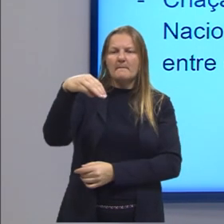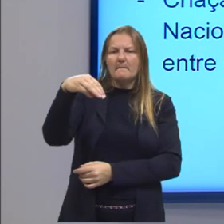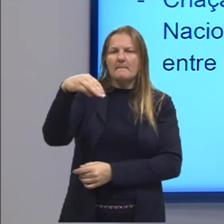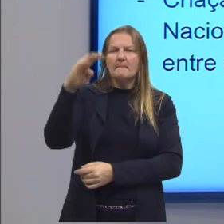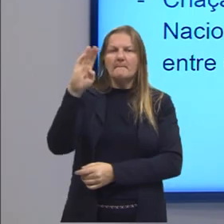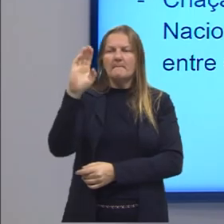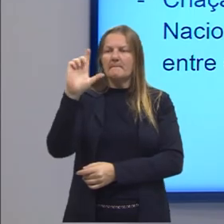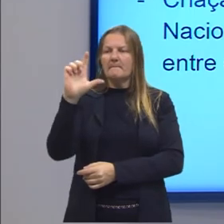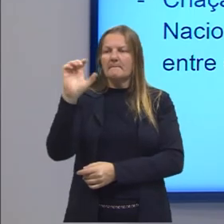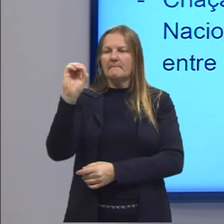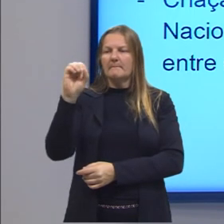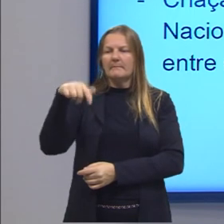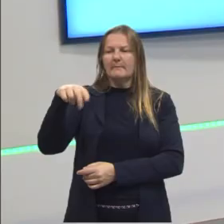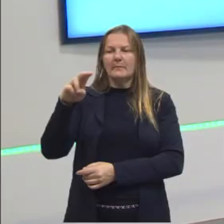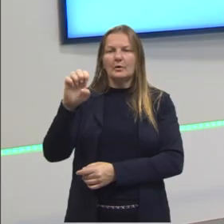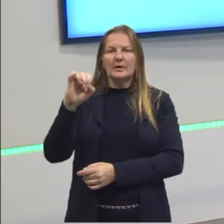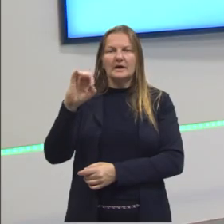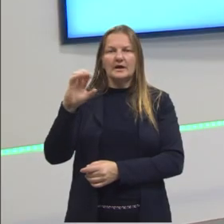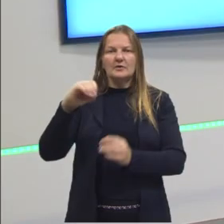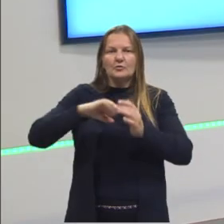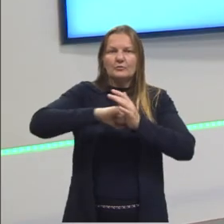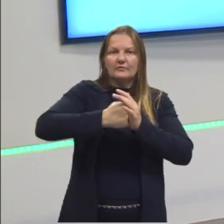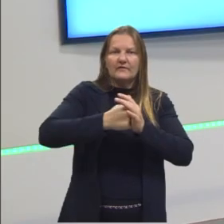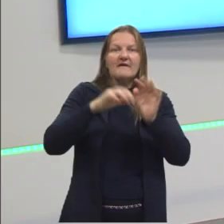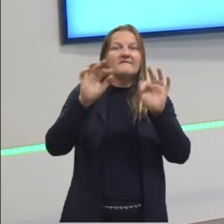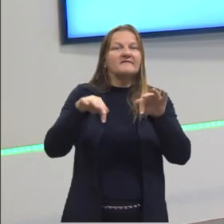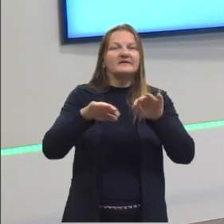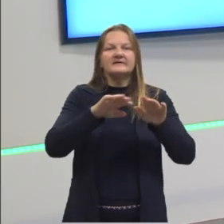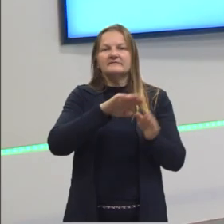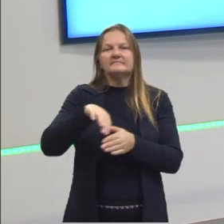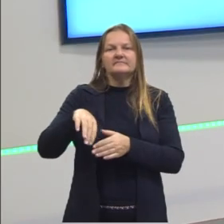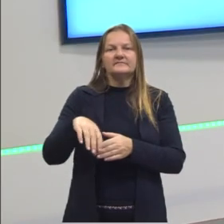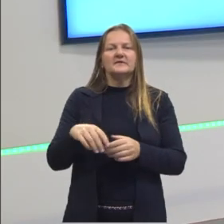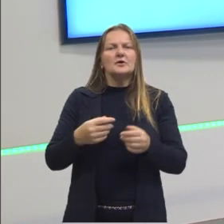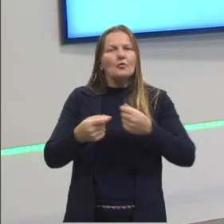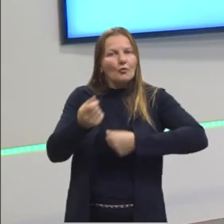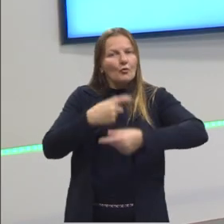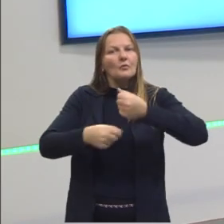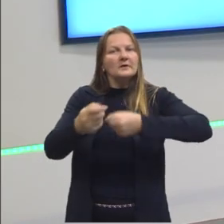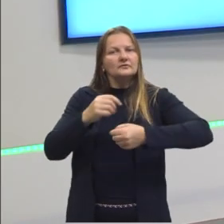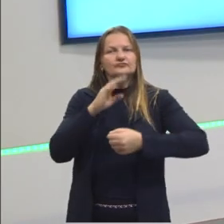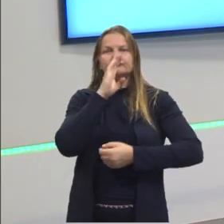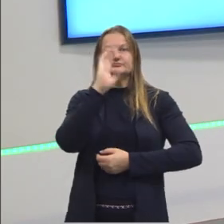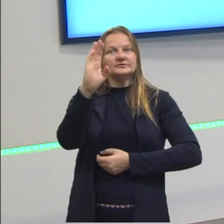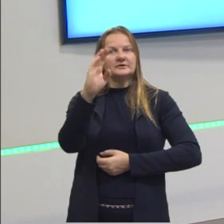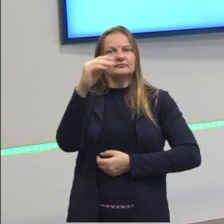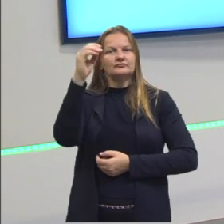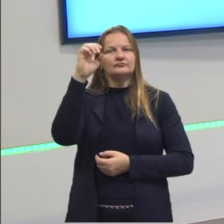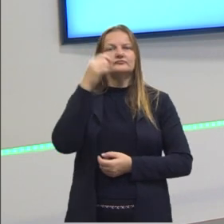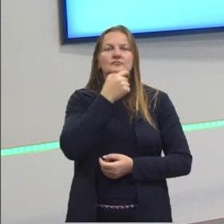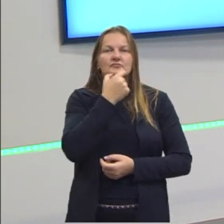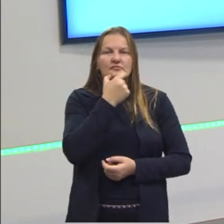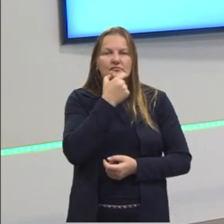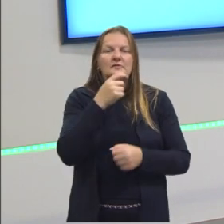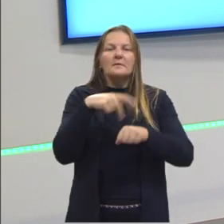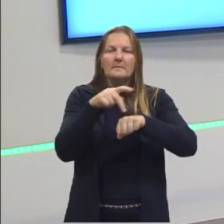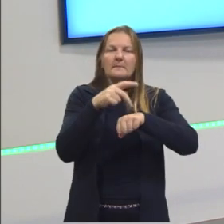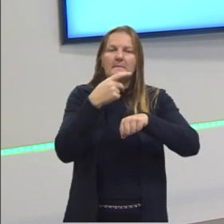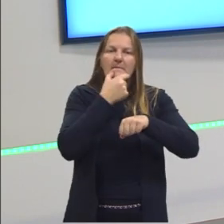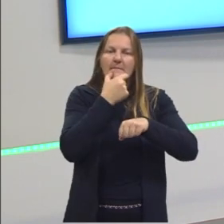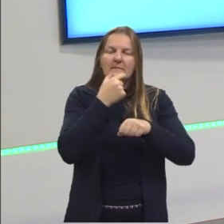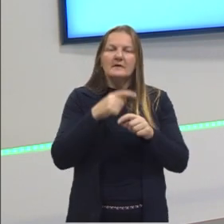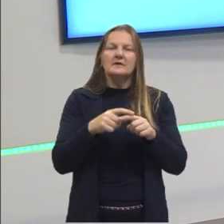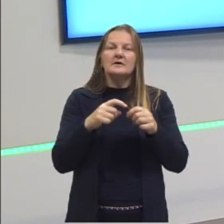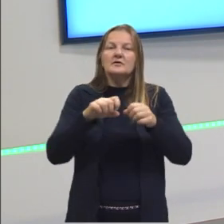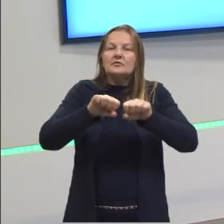comercial e o Brasil começa Inclusive a fazer comércio direto com a Inglaterra e isso então de